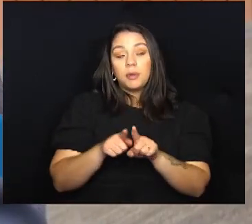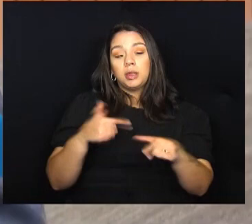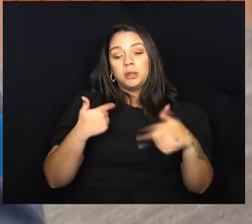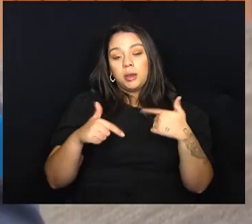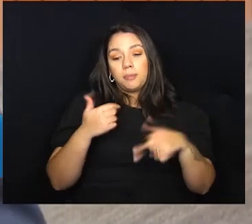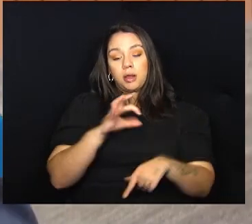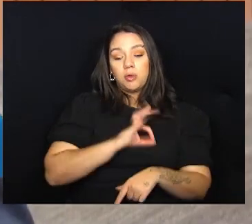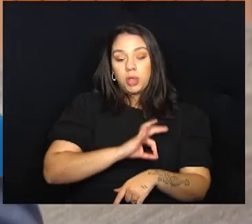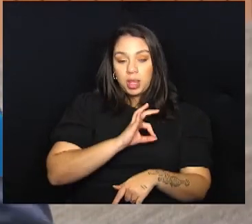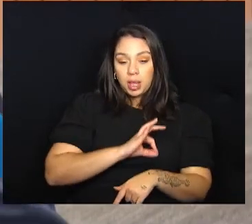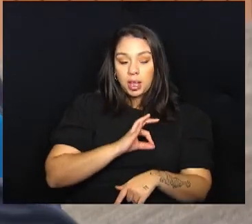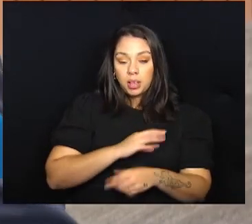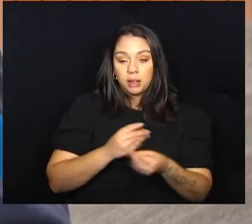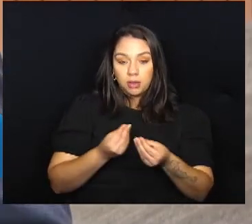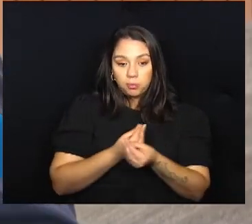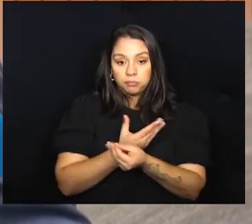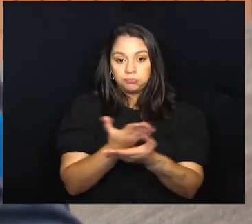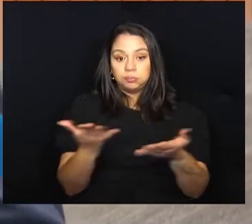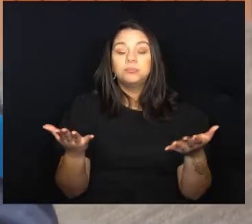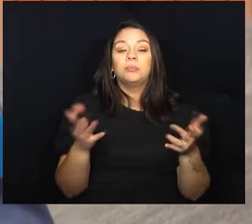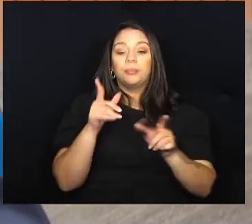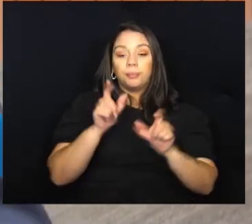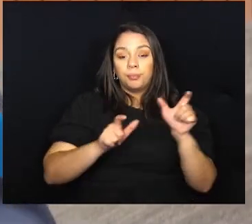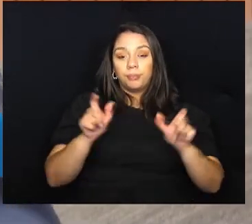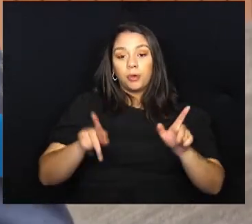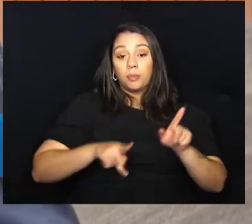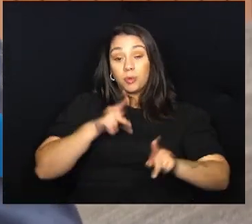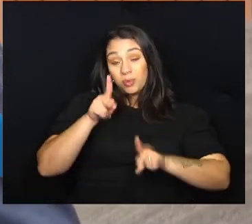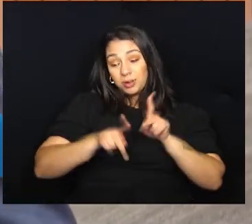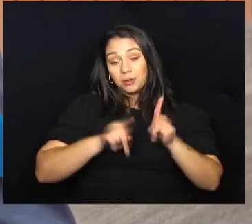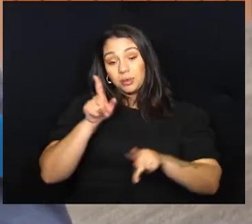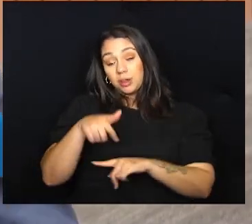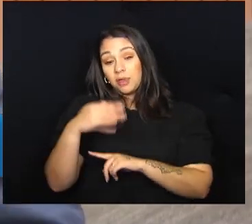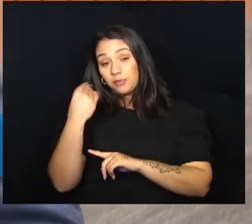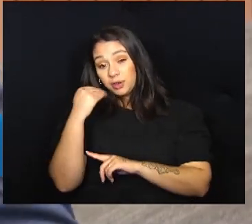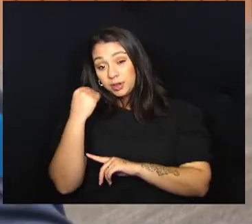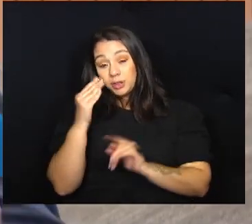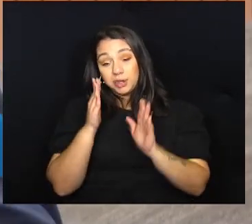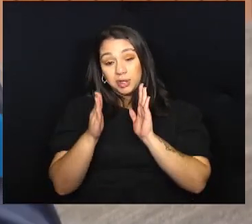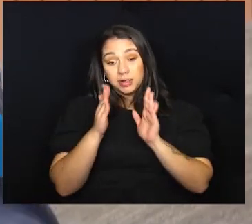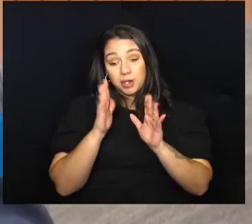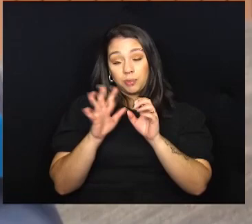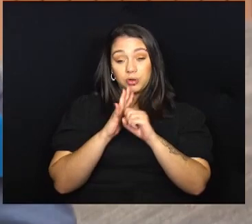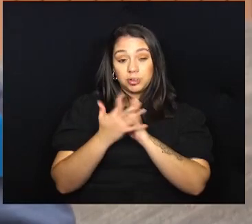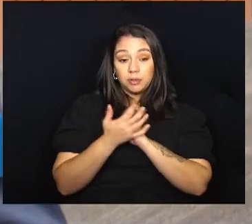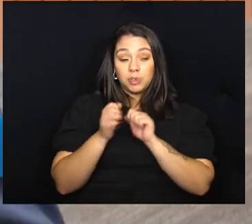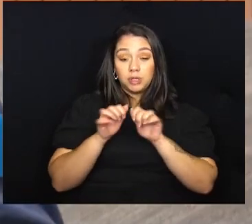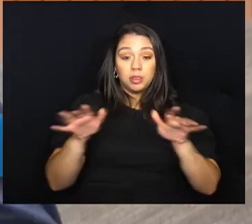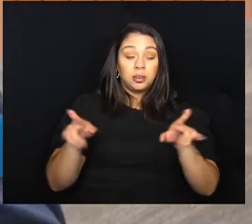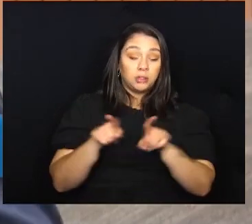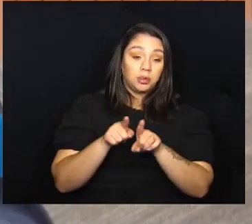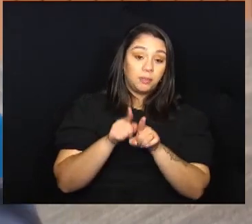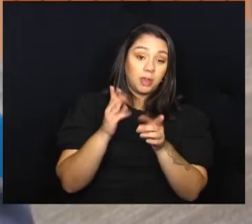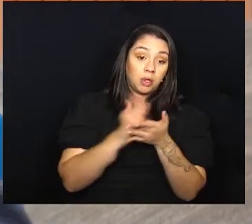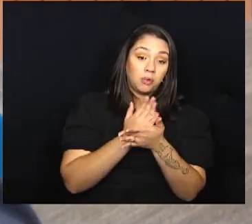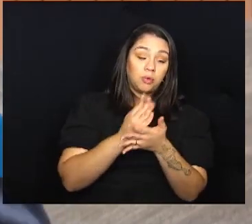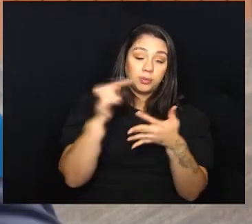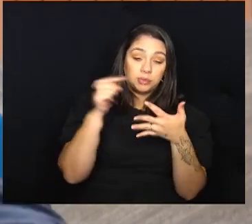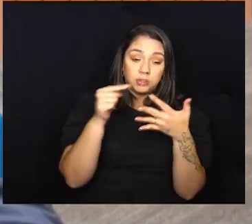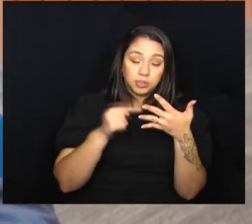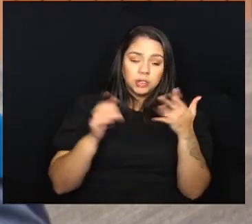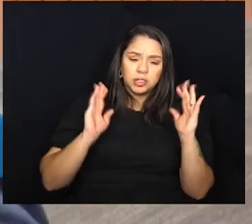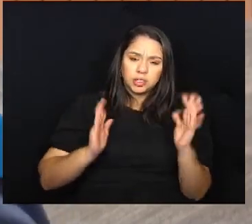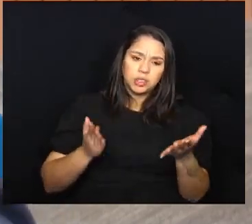empregos e renda também para a nossa população tão fragilizada nessa época de pandemia, e algumas diretrizes que já fazem parte,